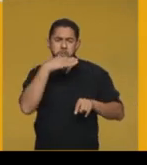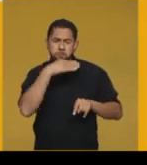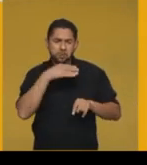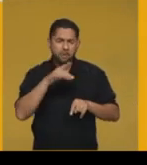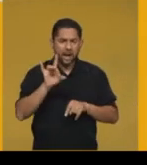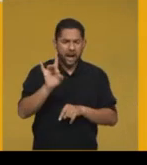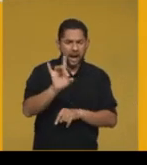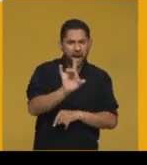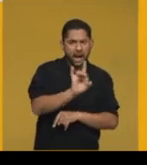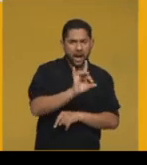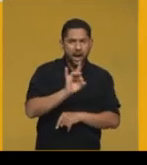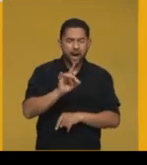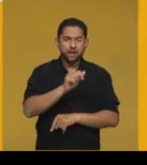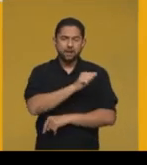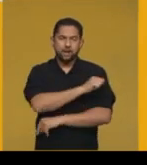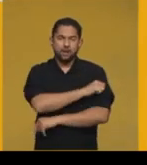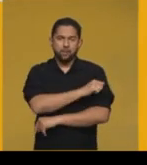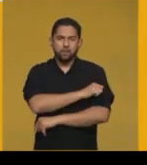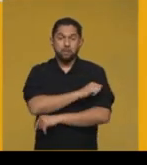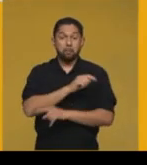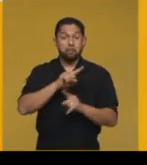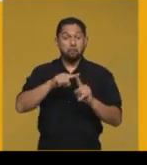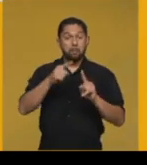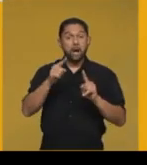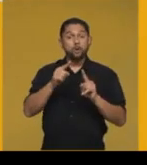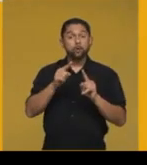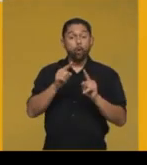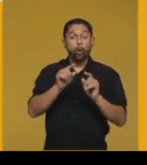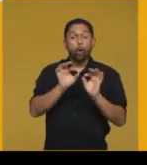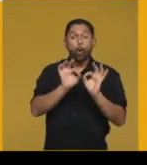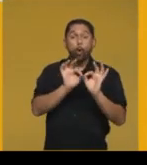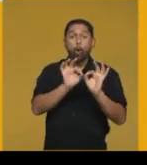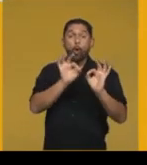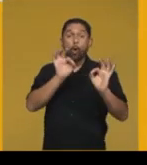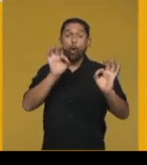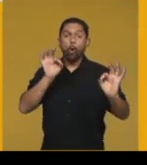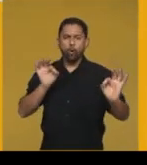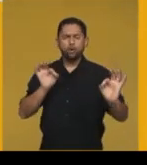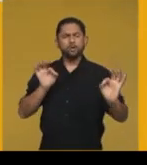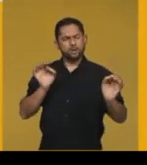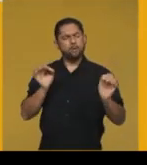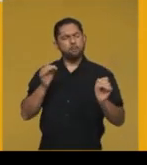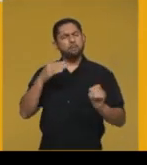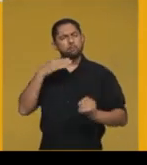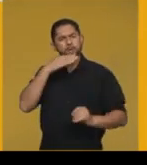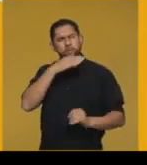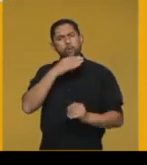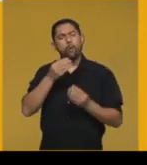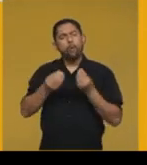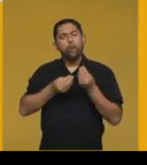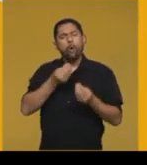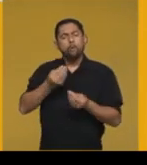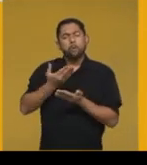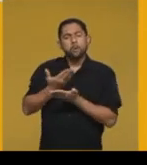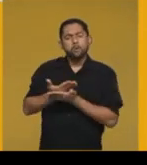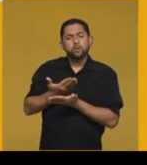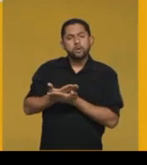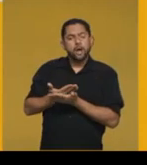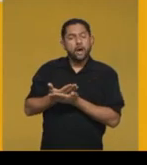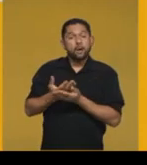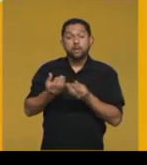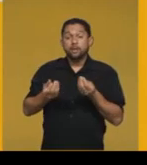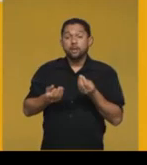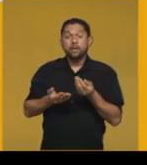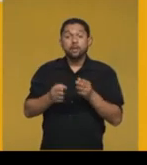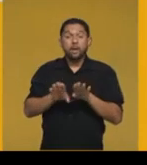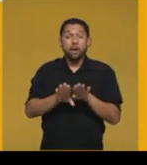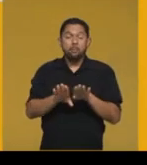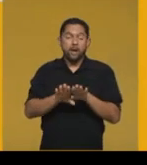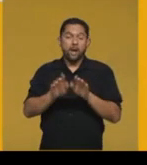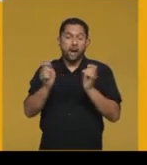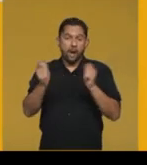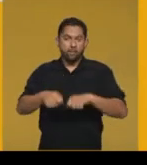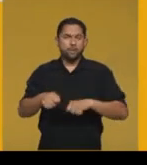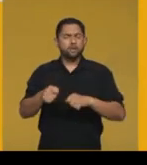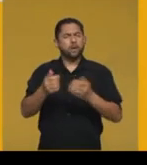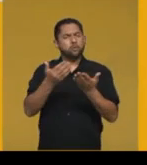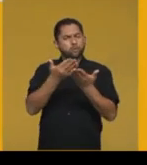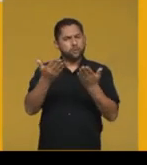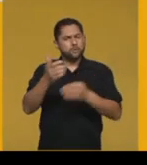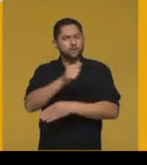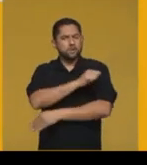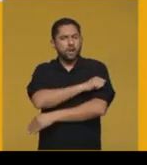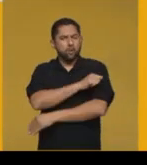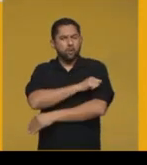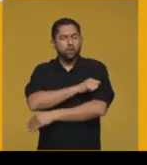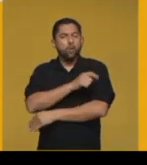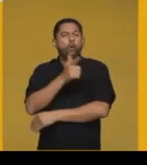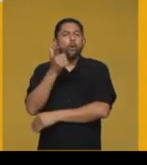forma remota foi preciso entender como estudar e como cada um de vocês conseguem